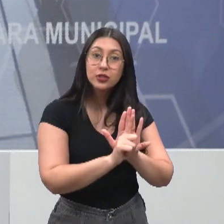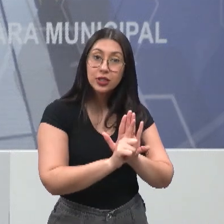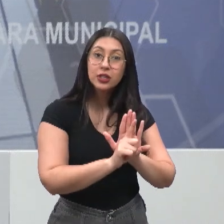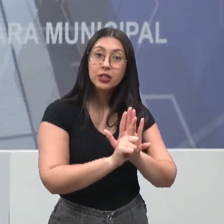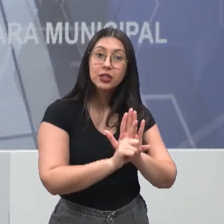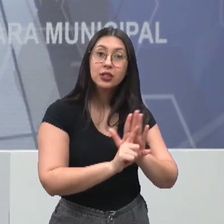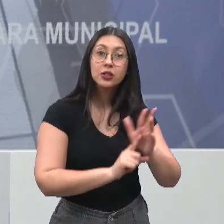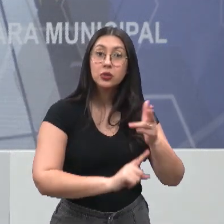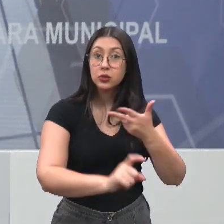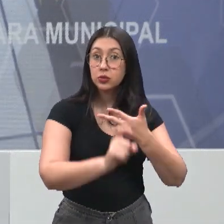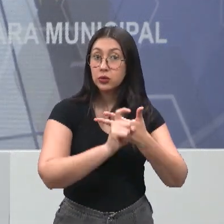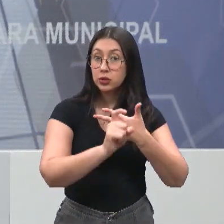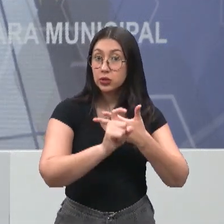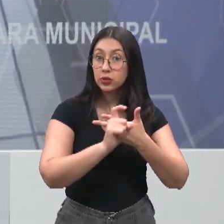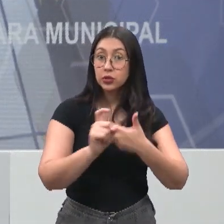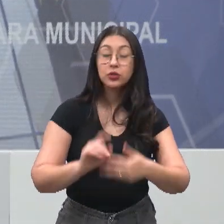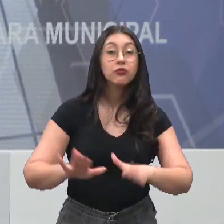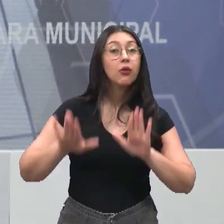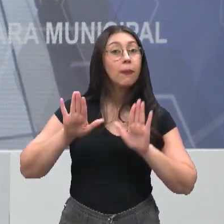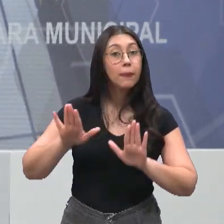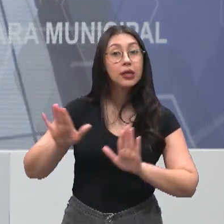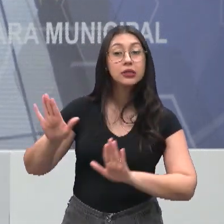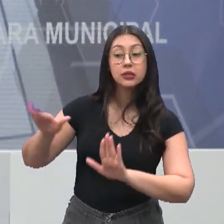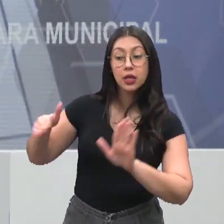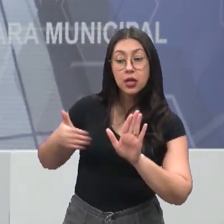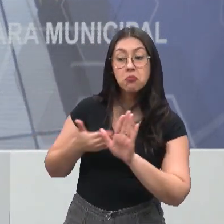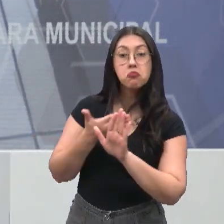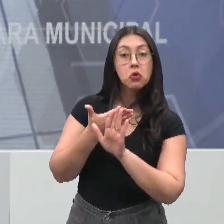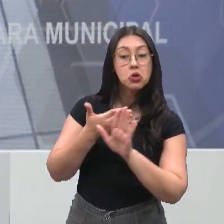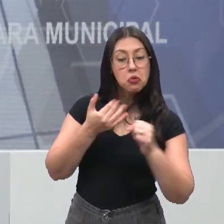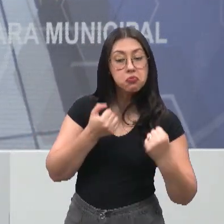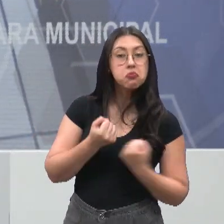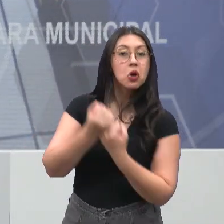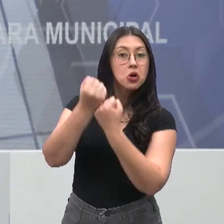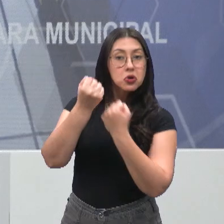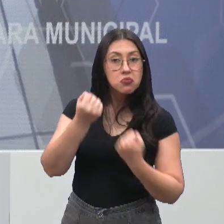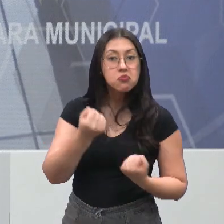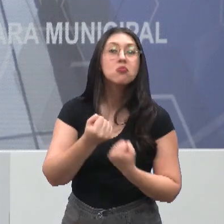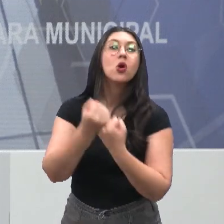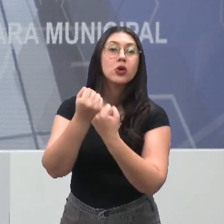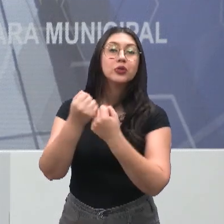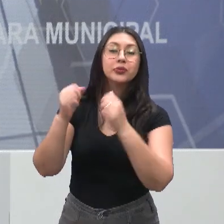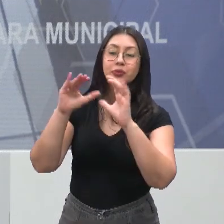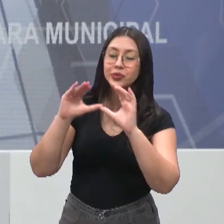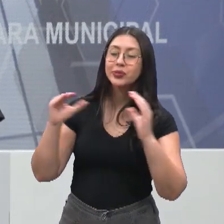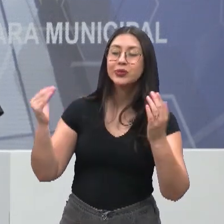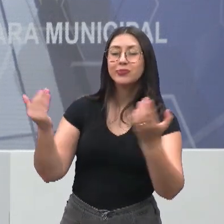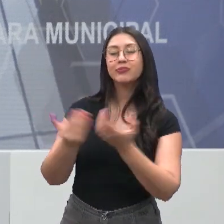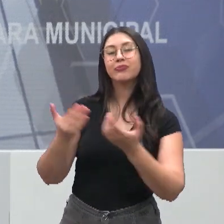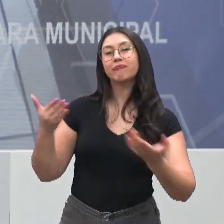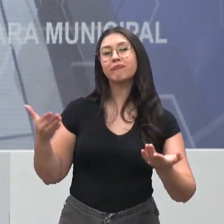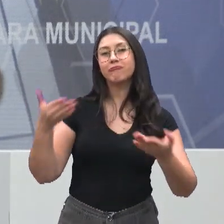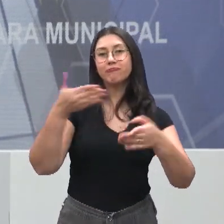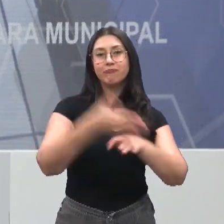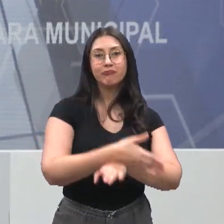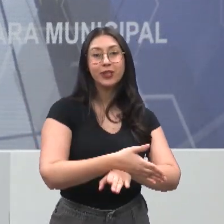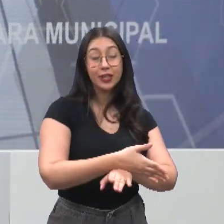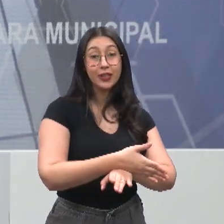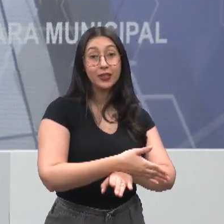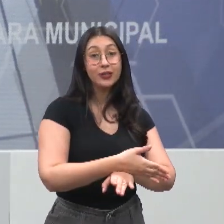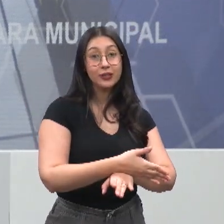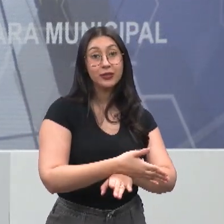Executivo, mas que teve todo esse apelo, né, esse apoio dessa comissão que esteve junto lá conosco